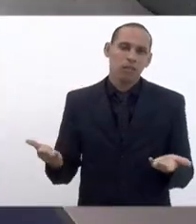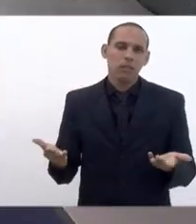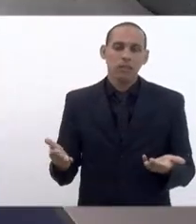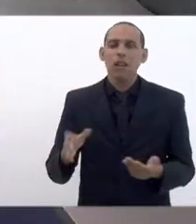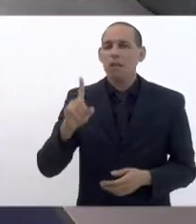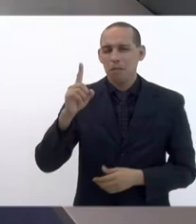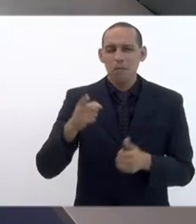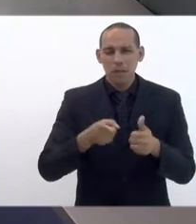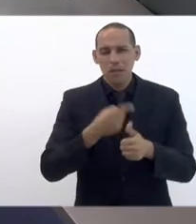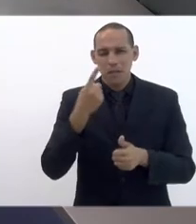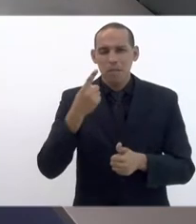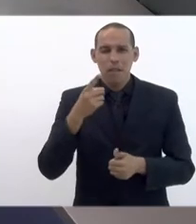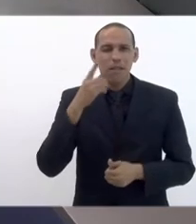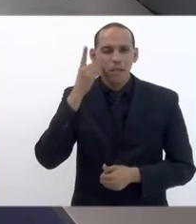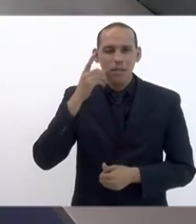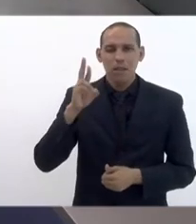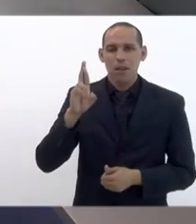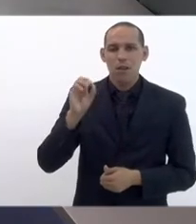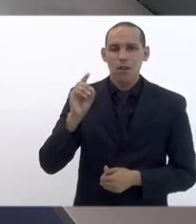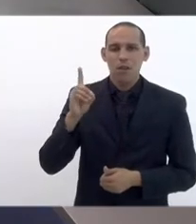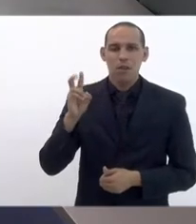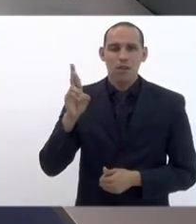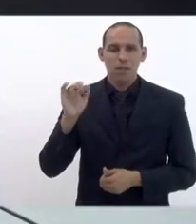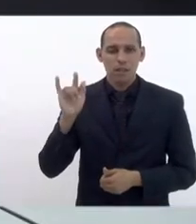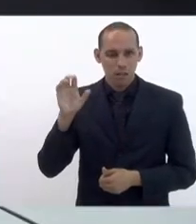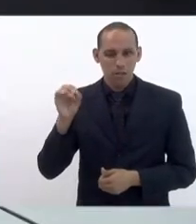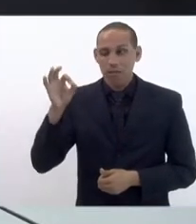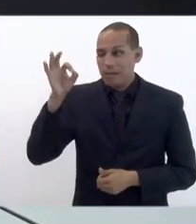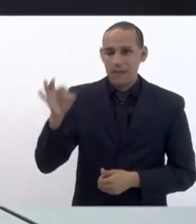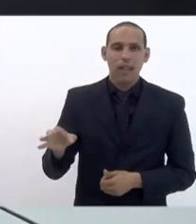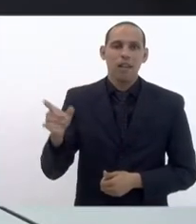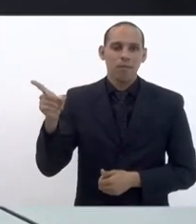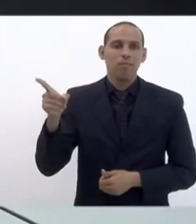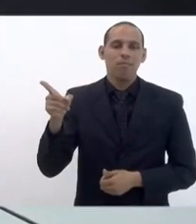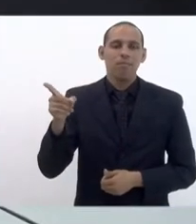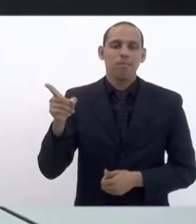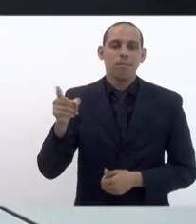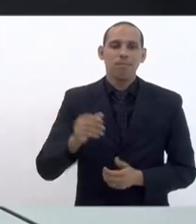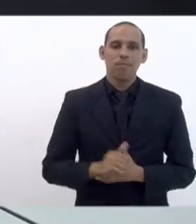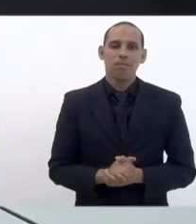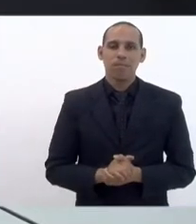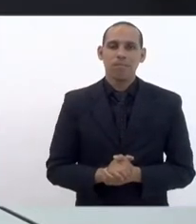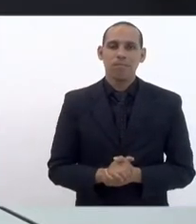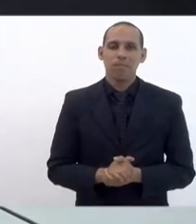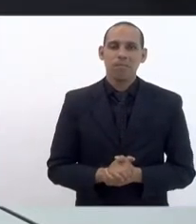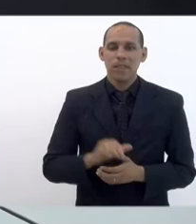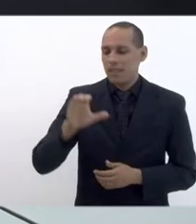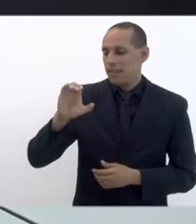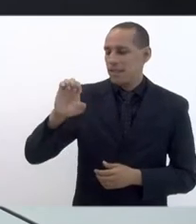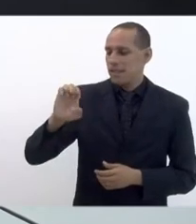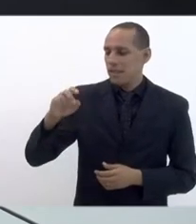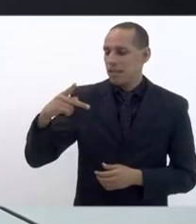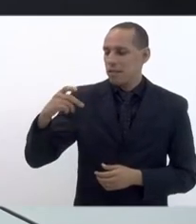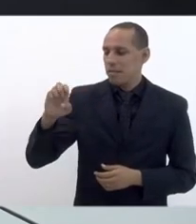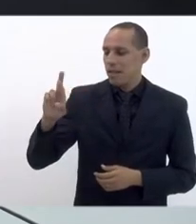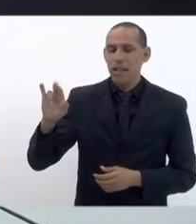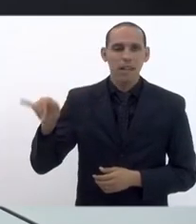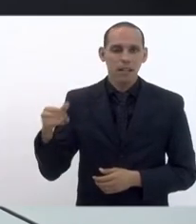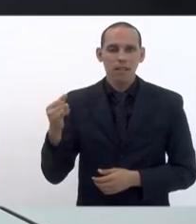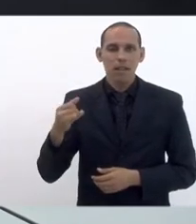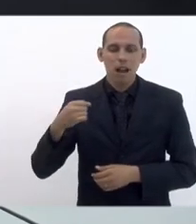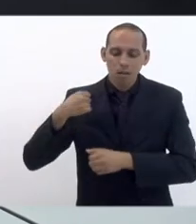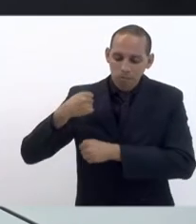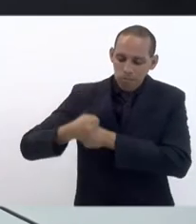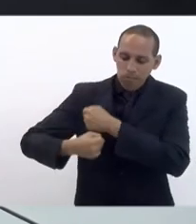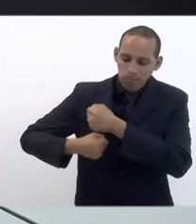primeiramente, deputado Rodrigo Amorim tem absoluta razão que o CEPERJ foi, ao longo dos